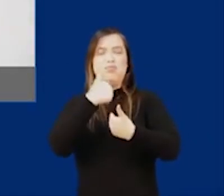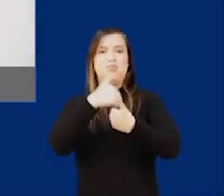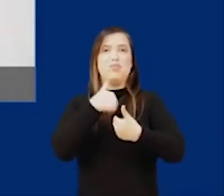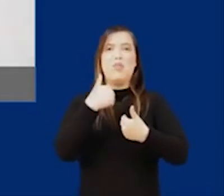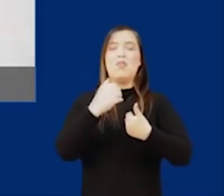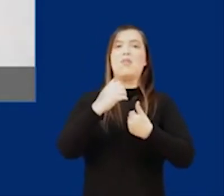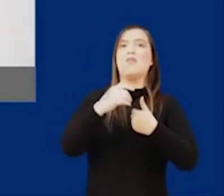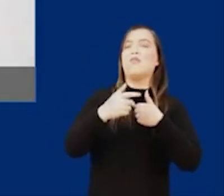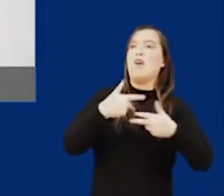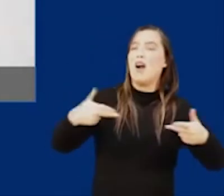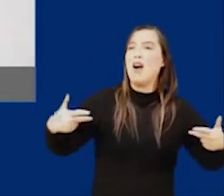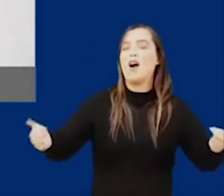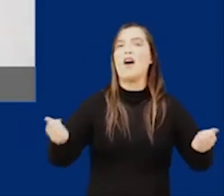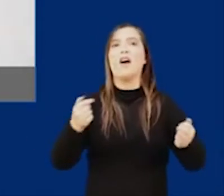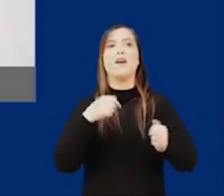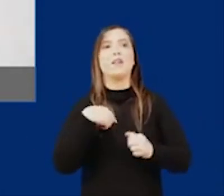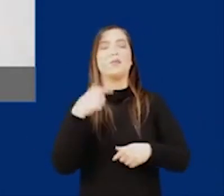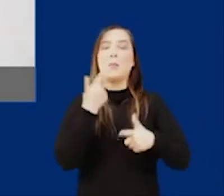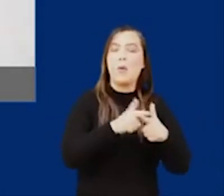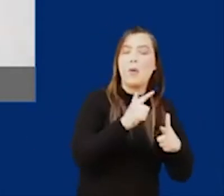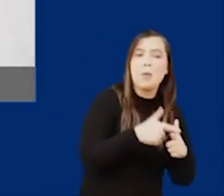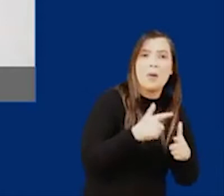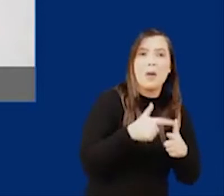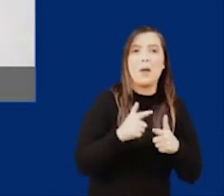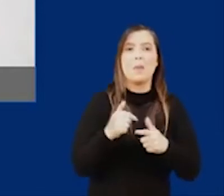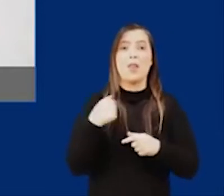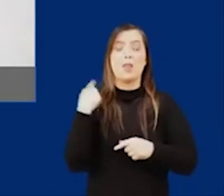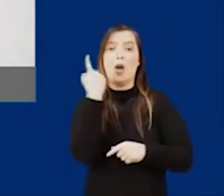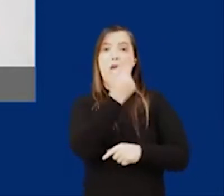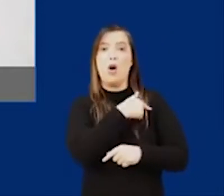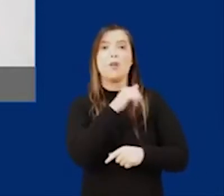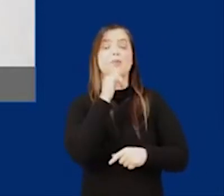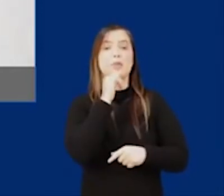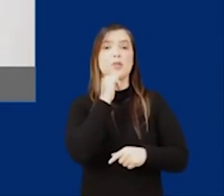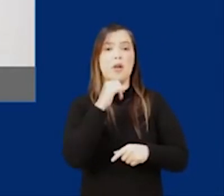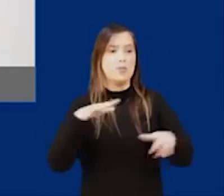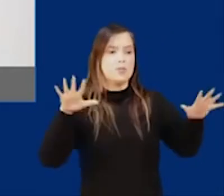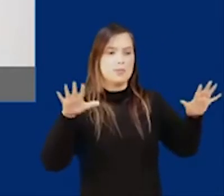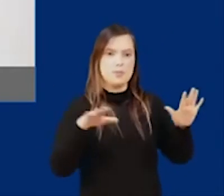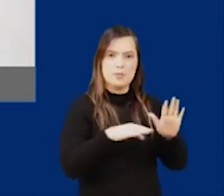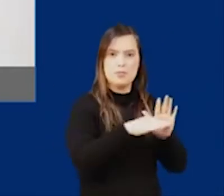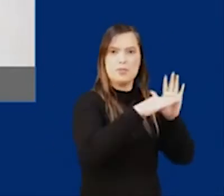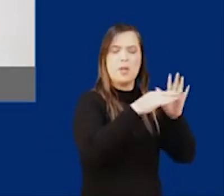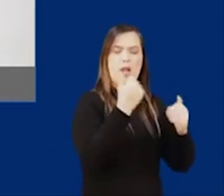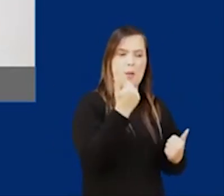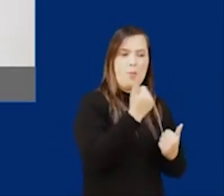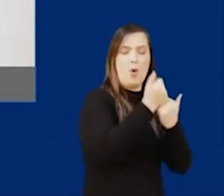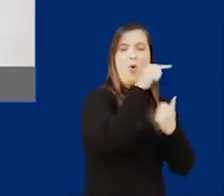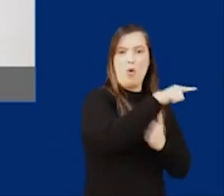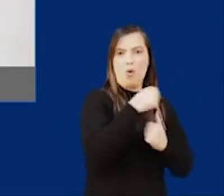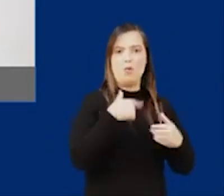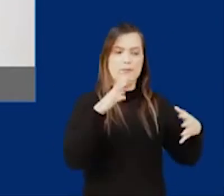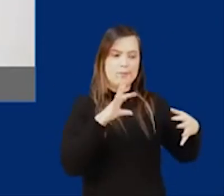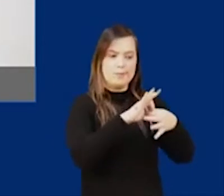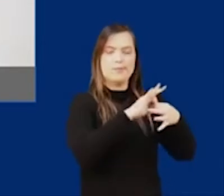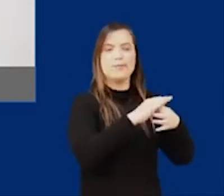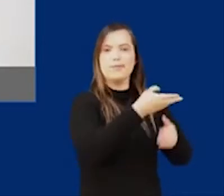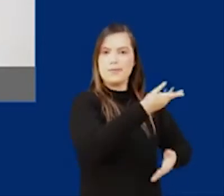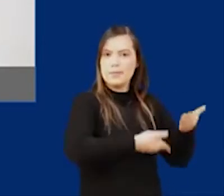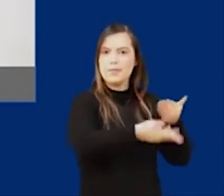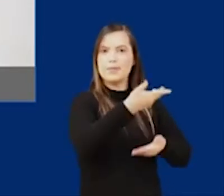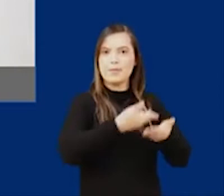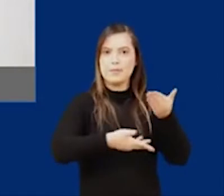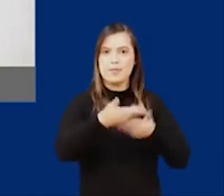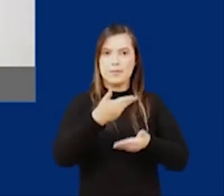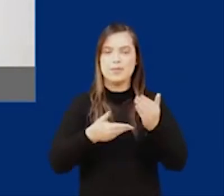várias intempéries, e o que a gente quer é construir as redes de apoio e fortalecer os vínculos entre elas. Então, o